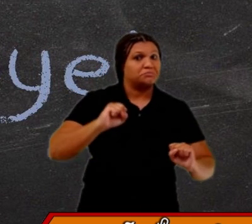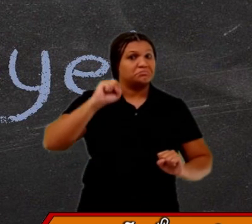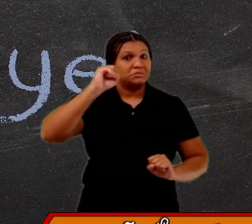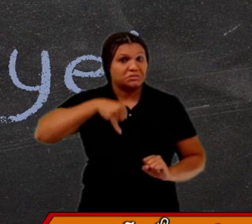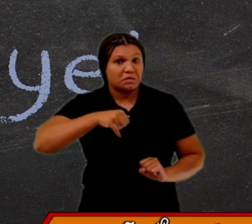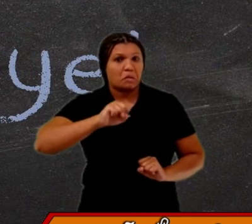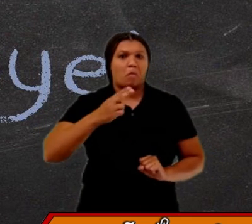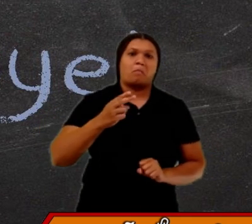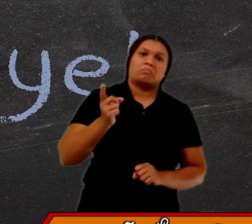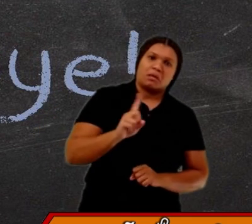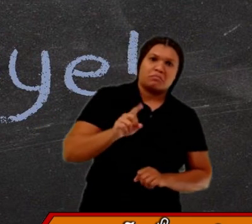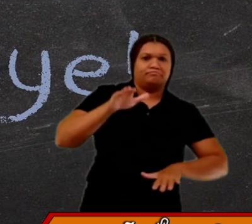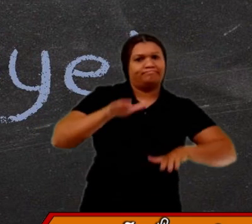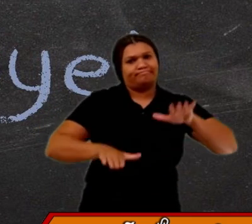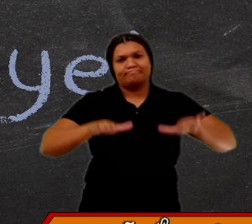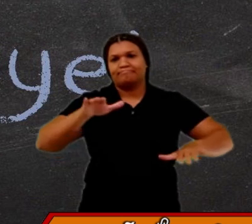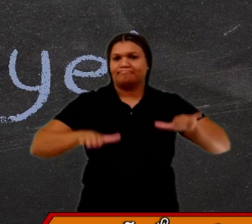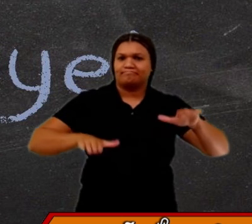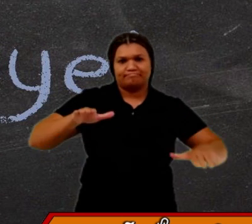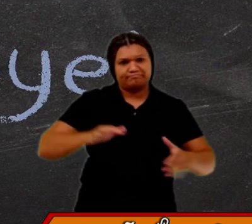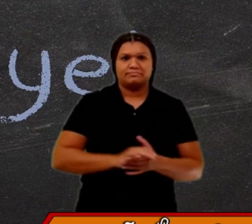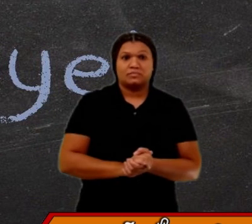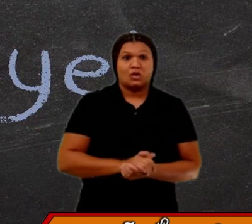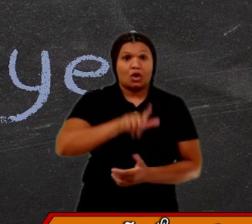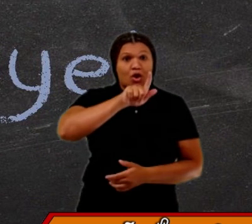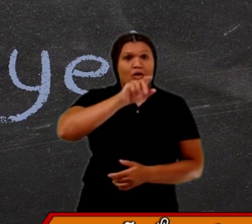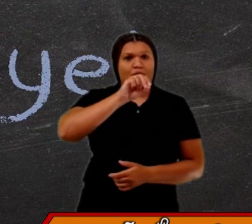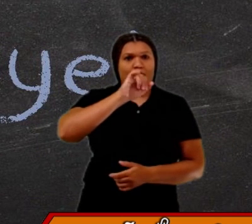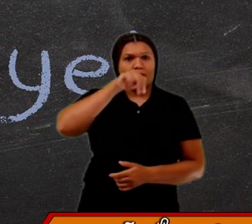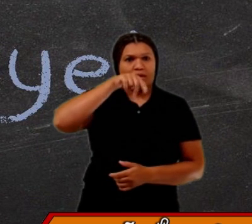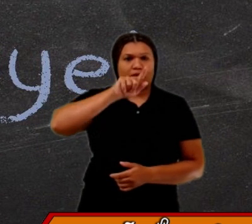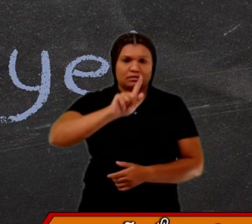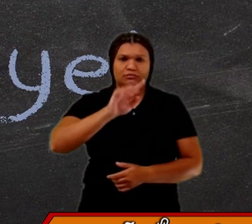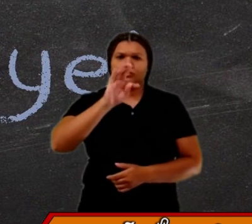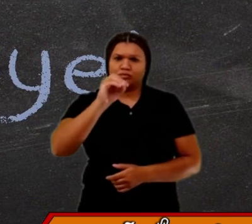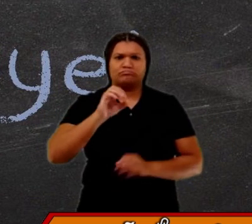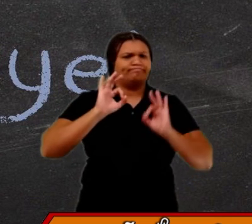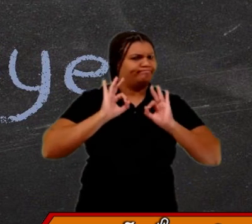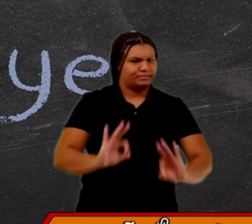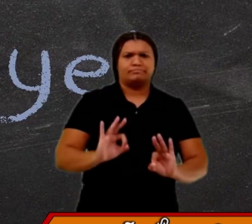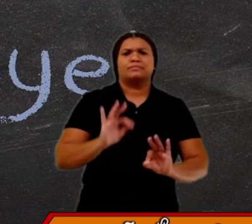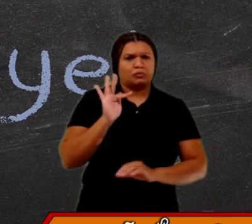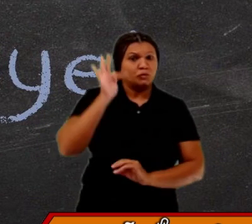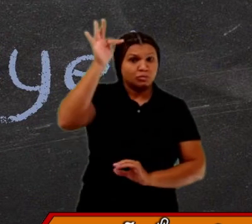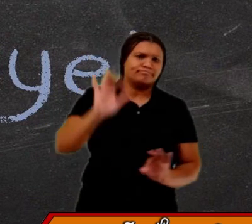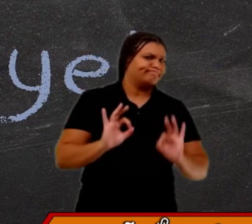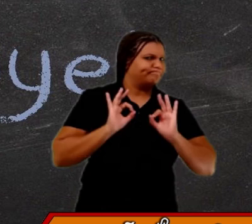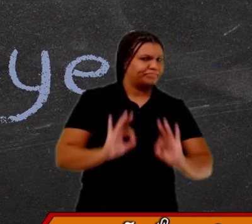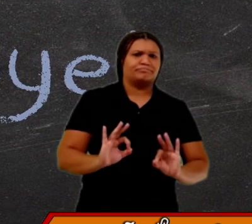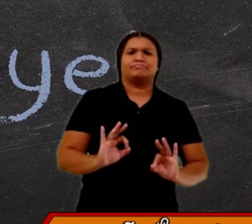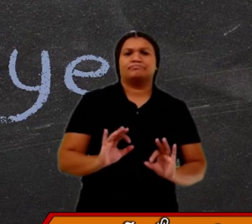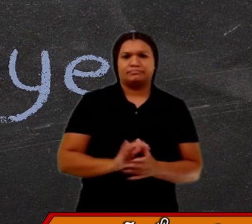acontecer ou não Google investiu é aquele futuro certo a pessoa tem certeza do que vai acontecer